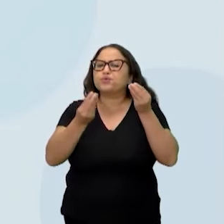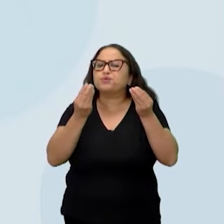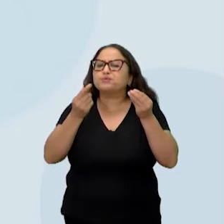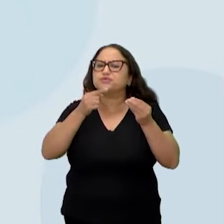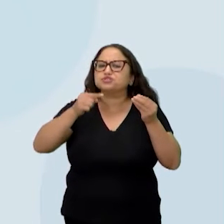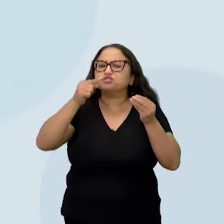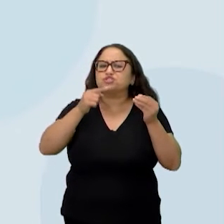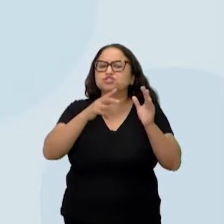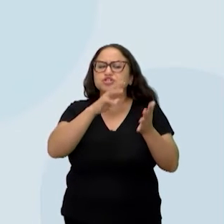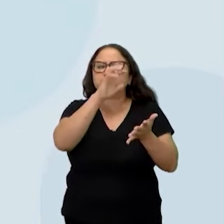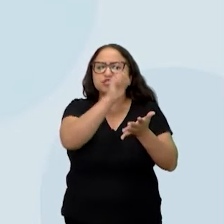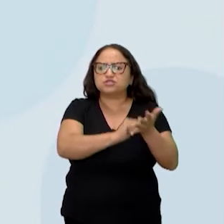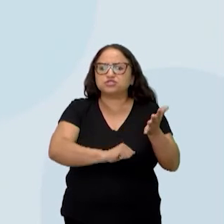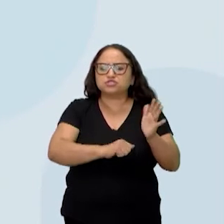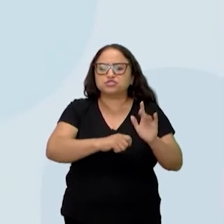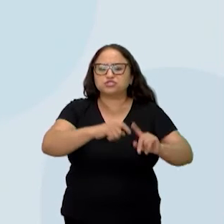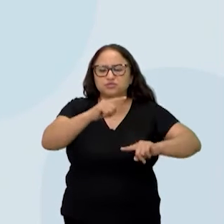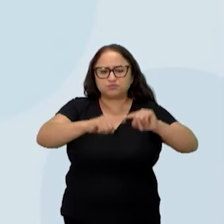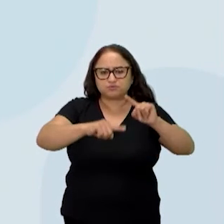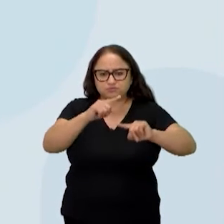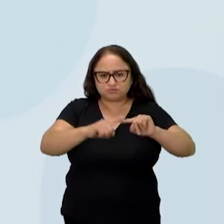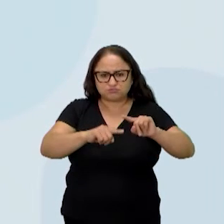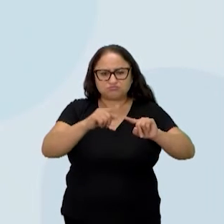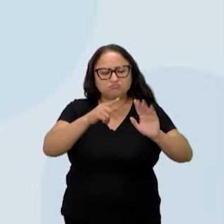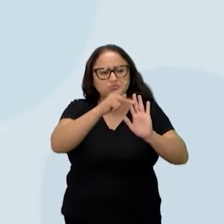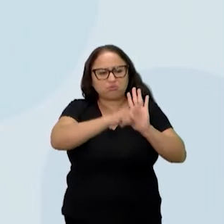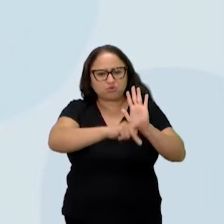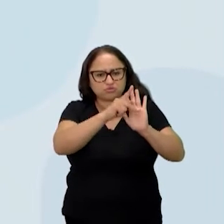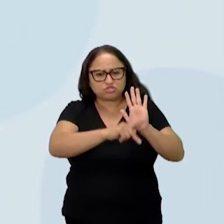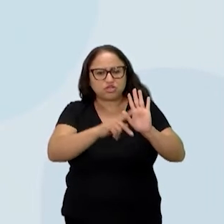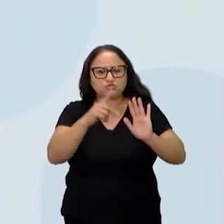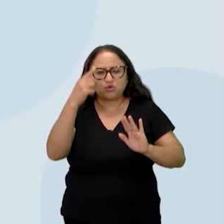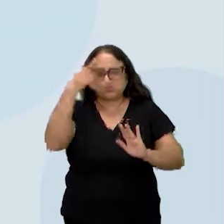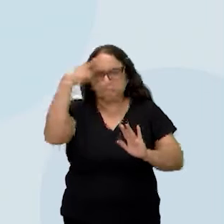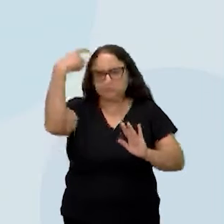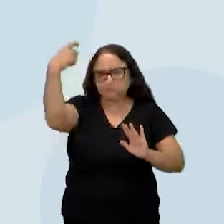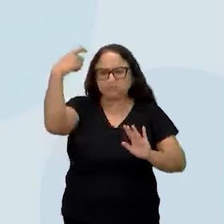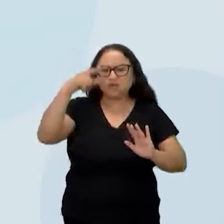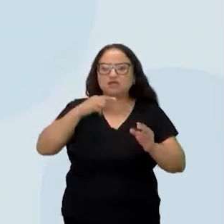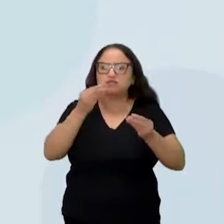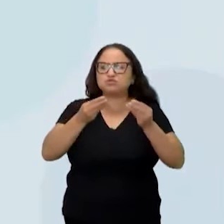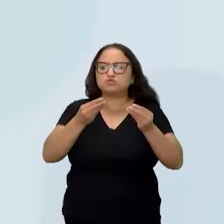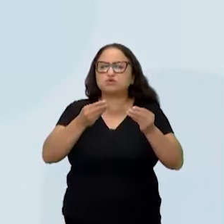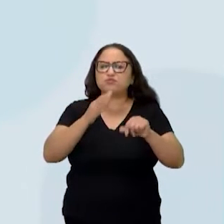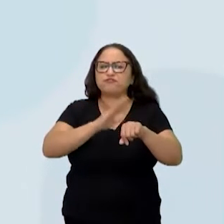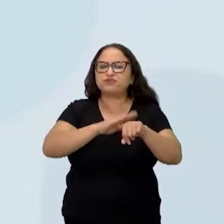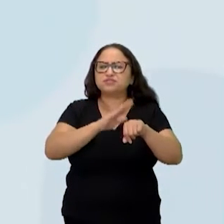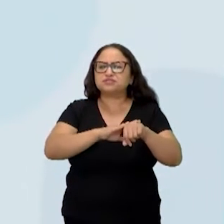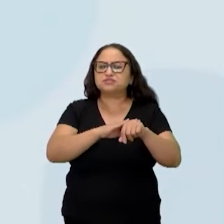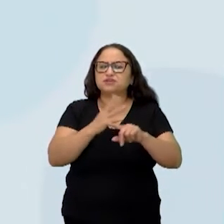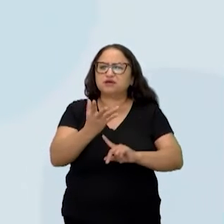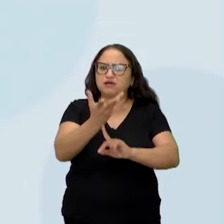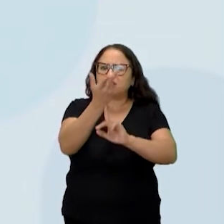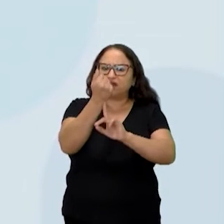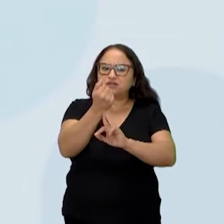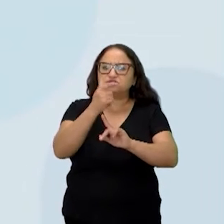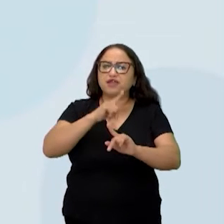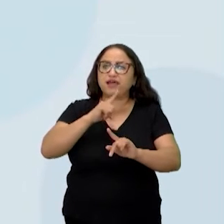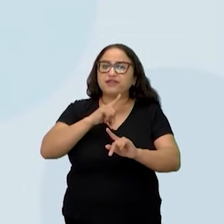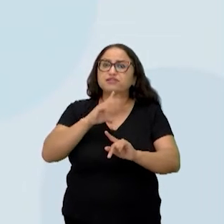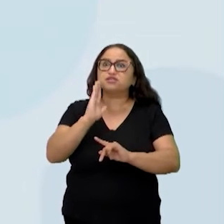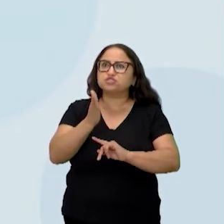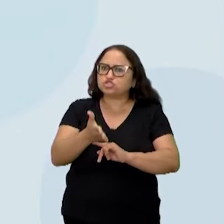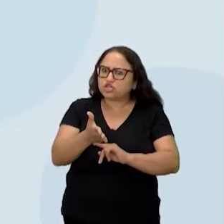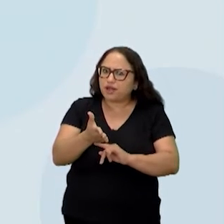registrar projetos, ideias de elaboração de obras, concepção de trabalhos artísticos, ela perpassa por aquela